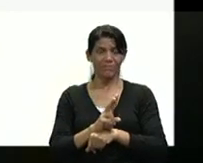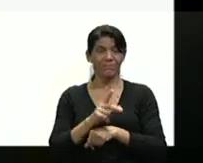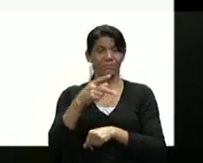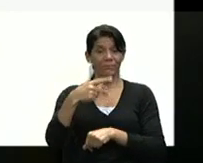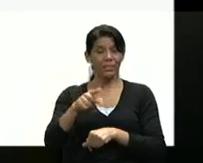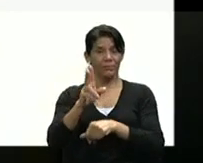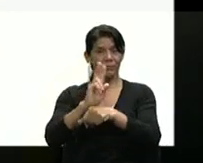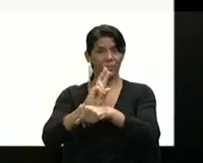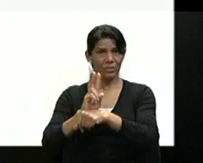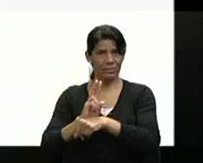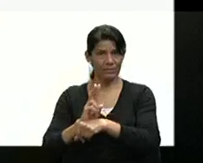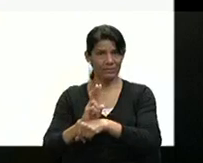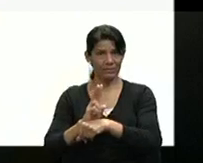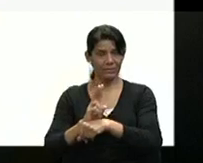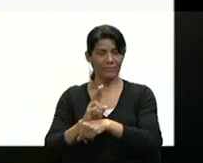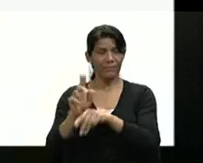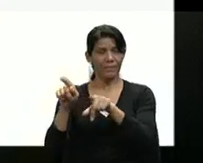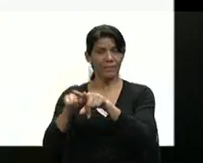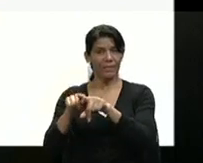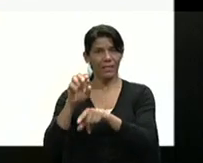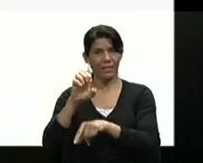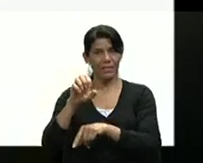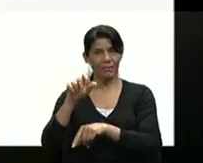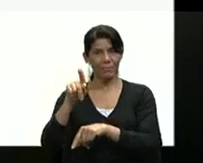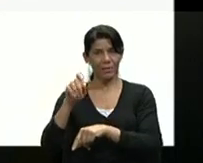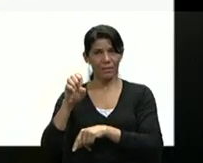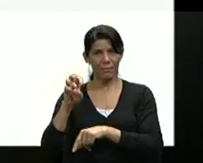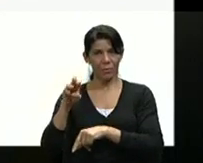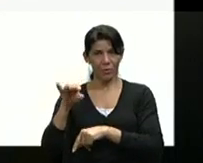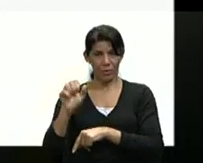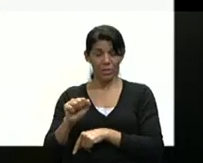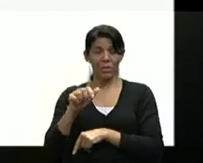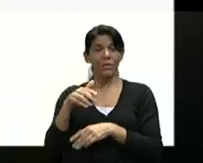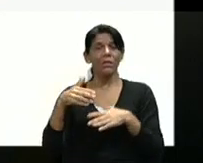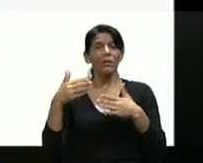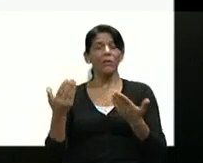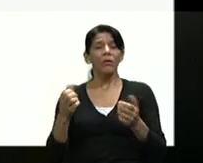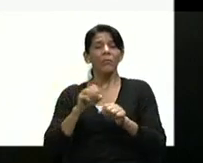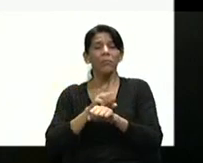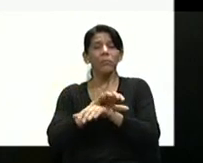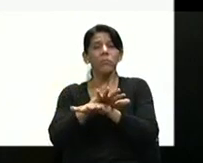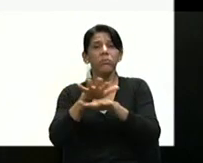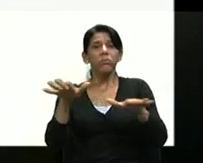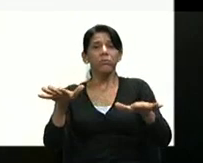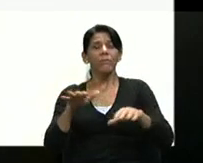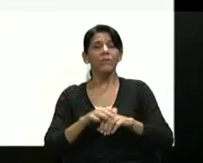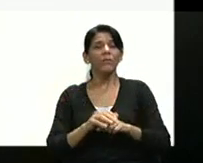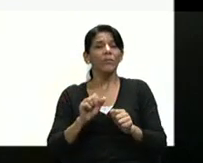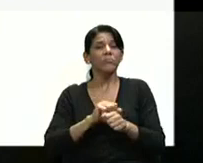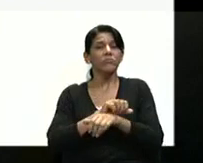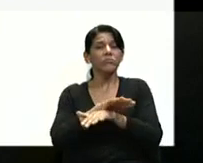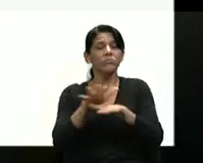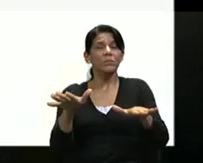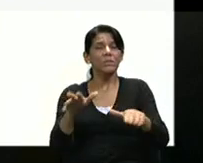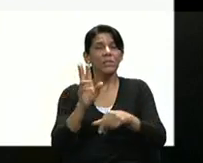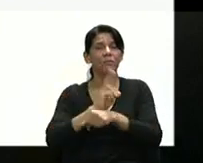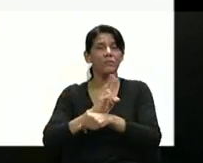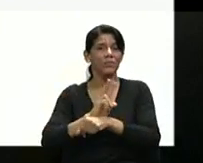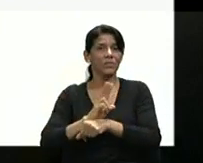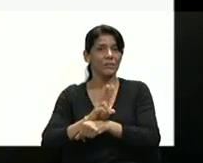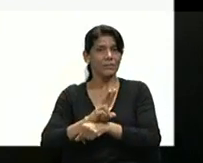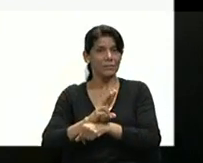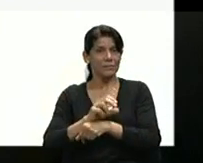pela vigilância epidemiológica. E qual é a abrangência, vigilância sanitária? E qual é a abrangência da